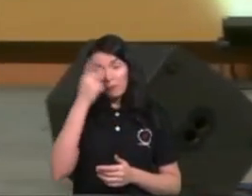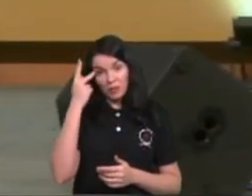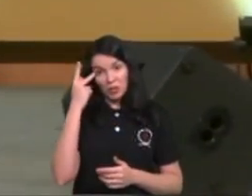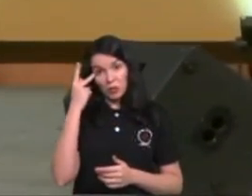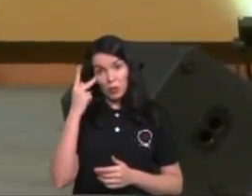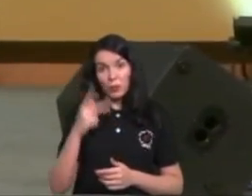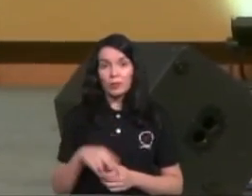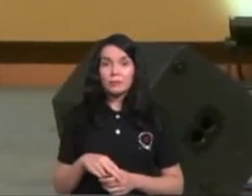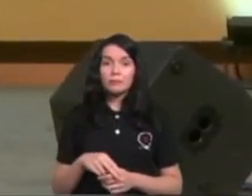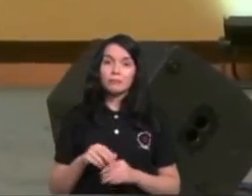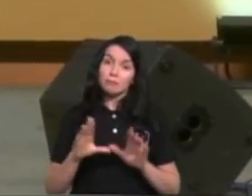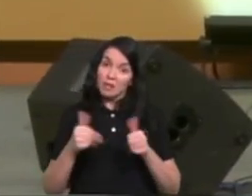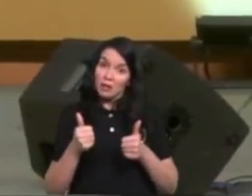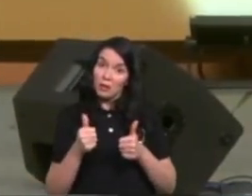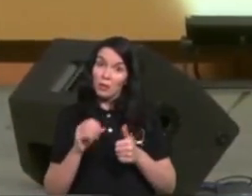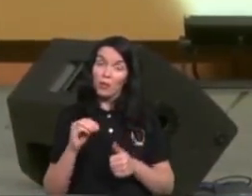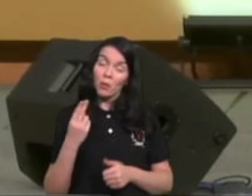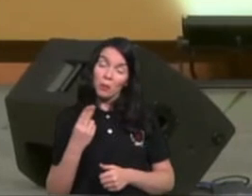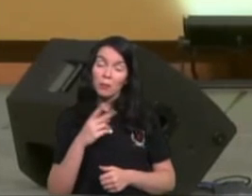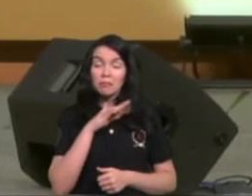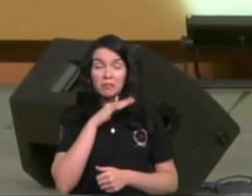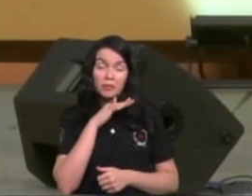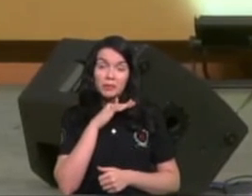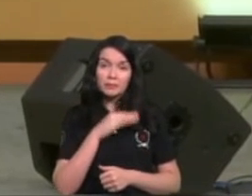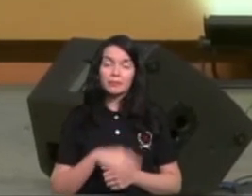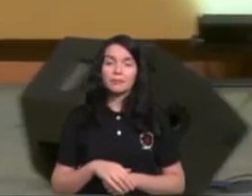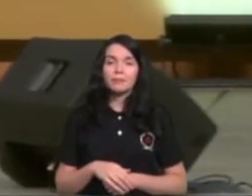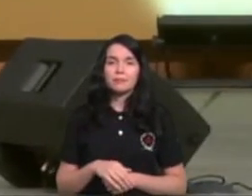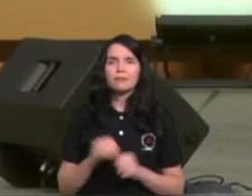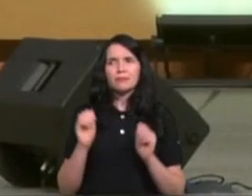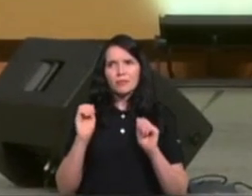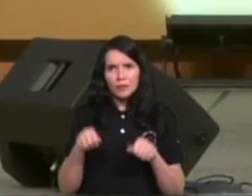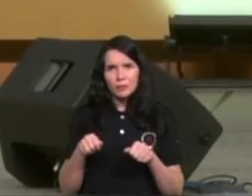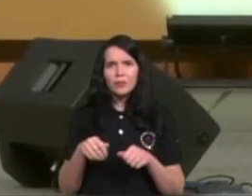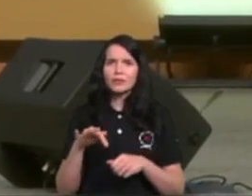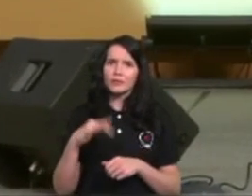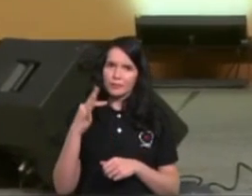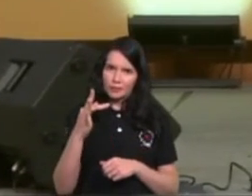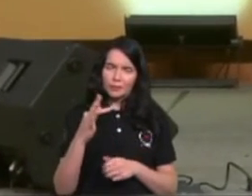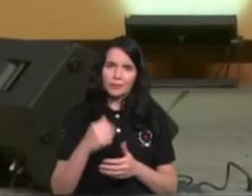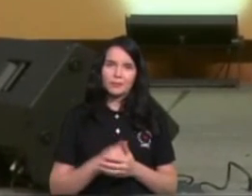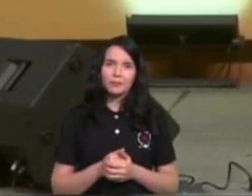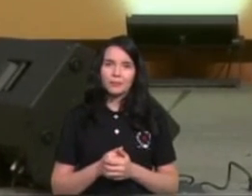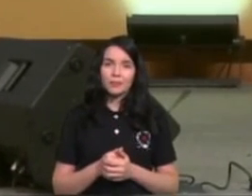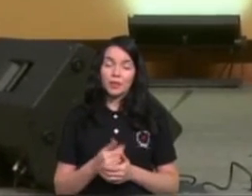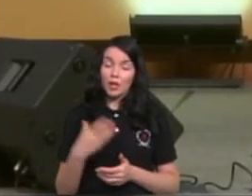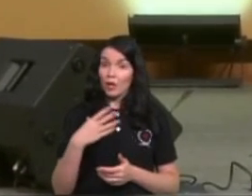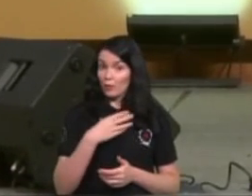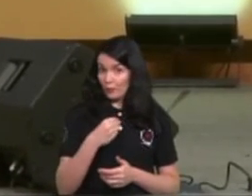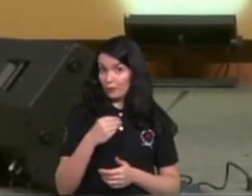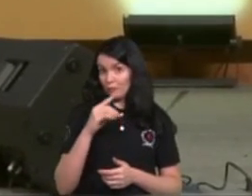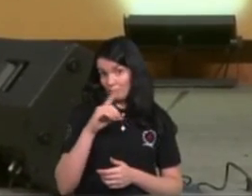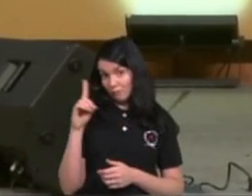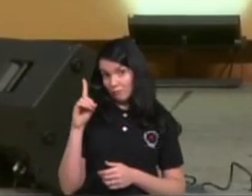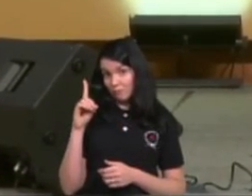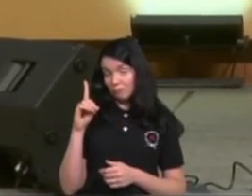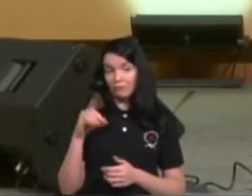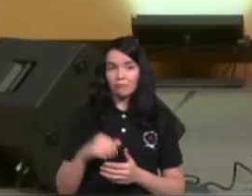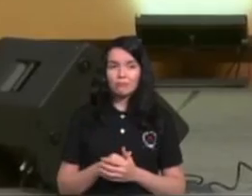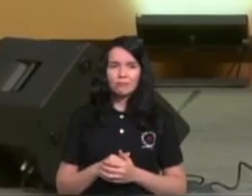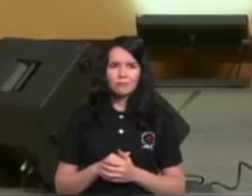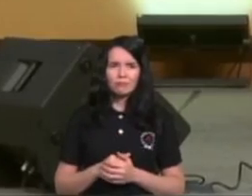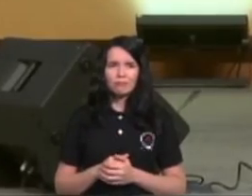ou uma pessoa melhor isso vai determinar o que que você pode vir a ser filho de Deus